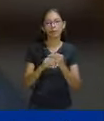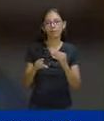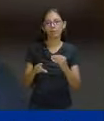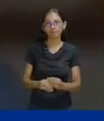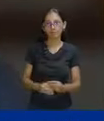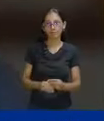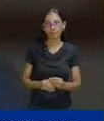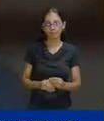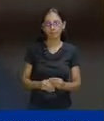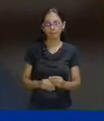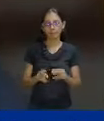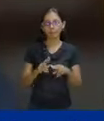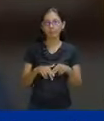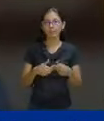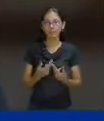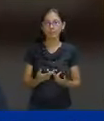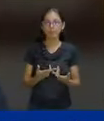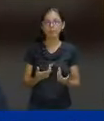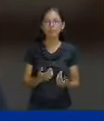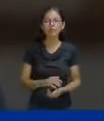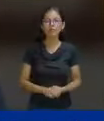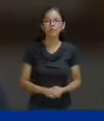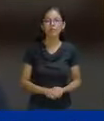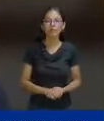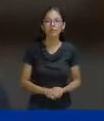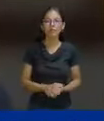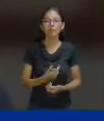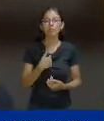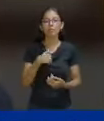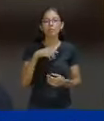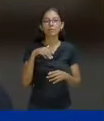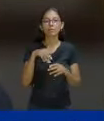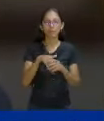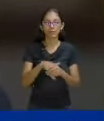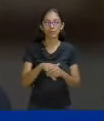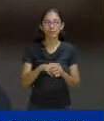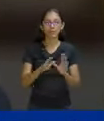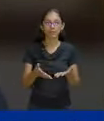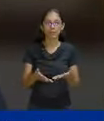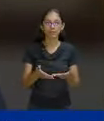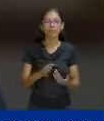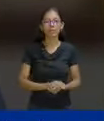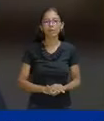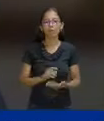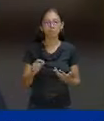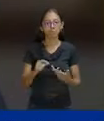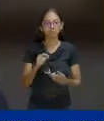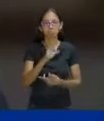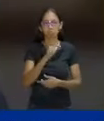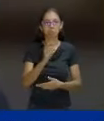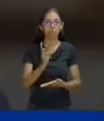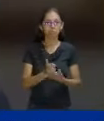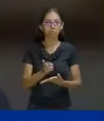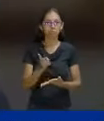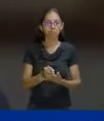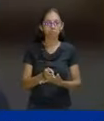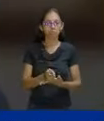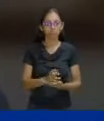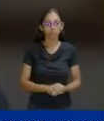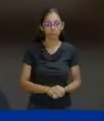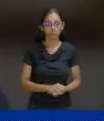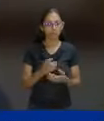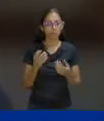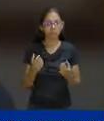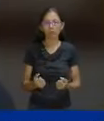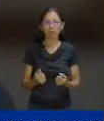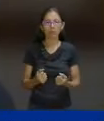de contas. Então, diante disso, eu reitero todos os termos do voto que foi anteriormente prolatado, mantenho a aprovação com ressalva das contas de Dirley